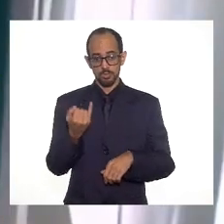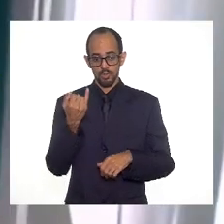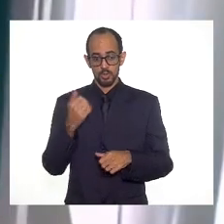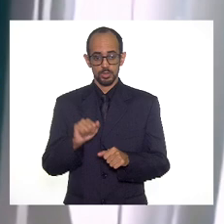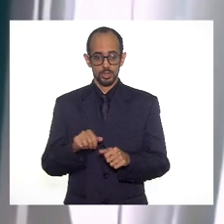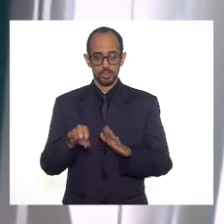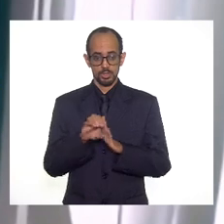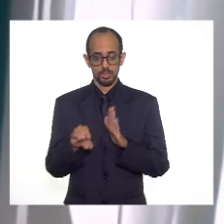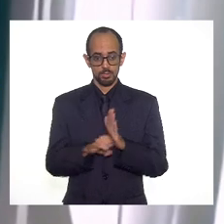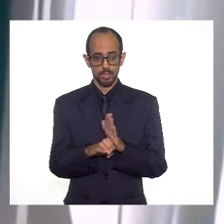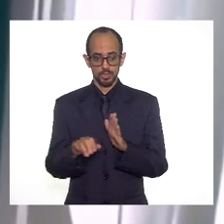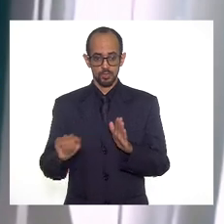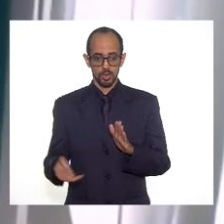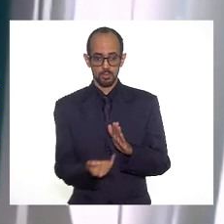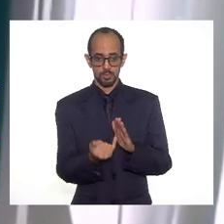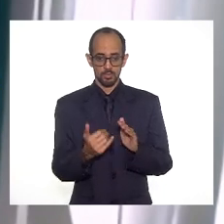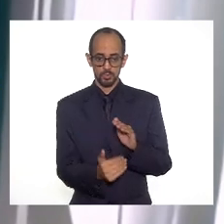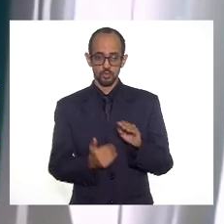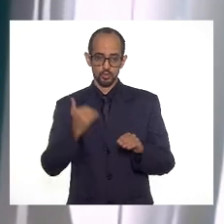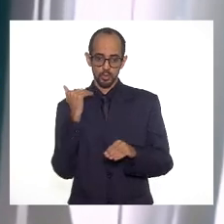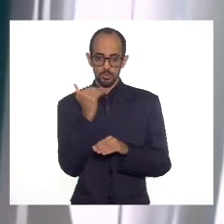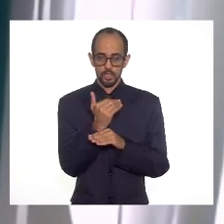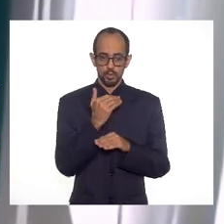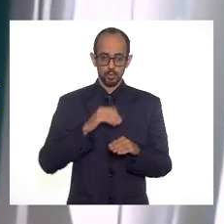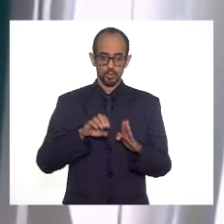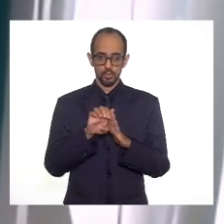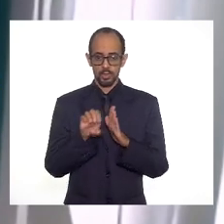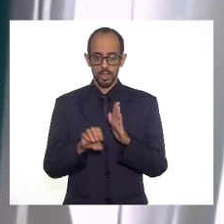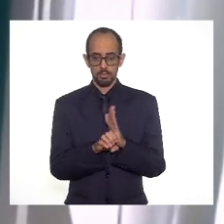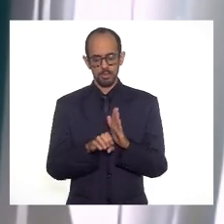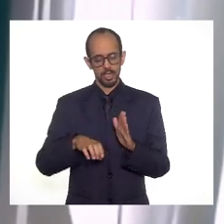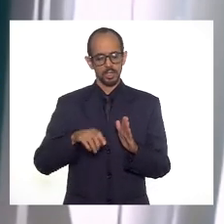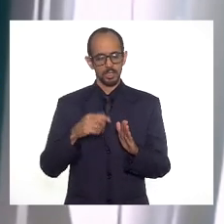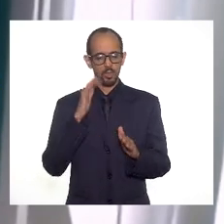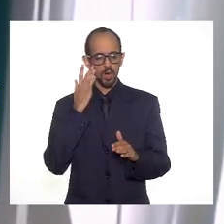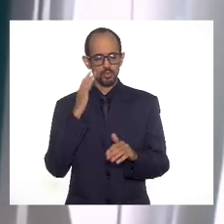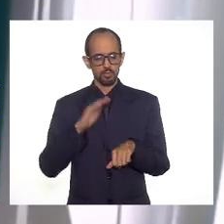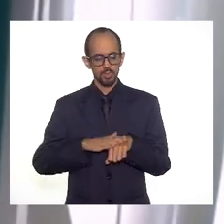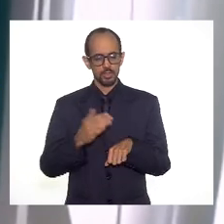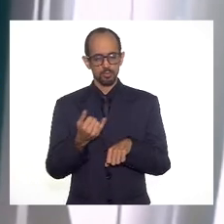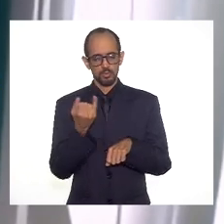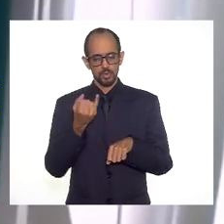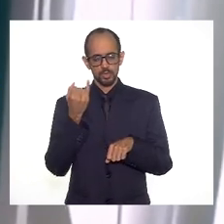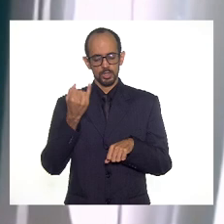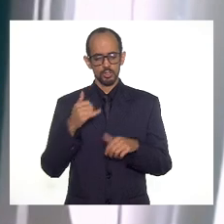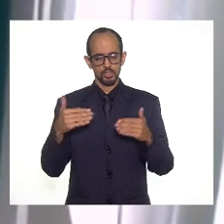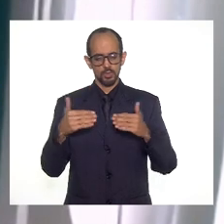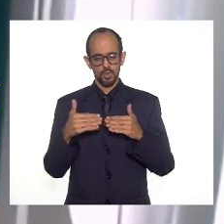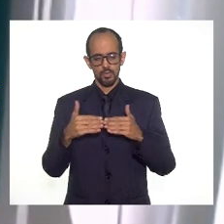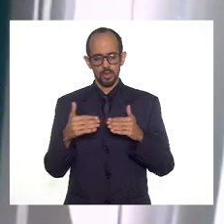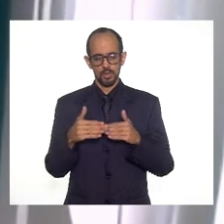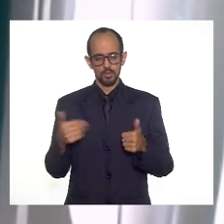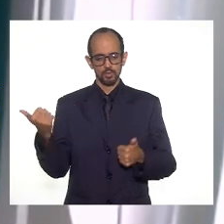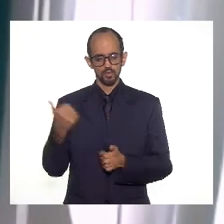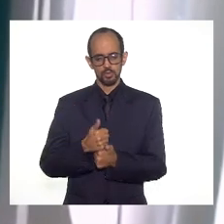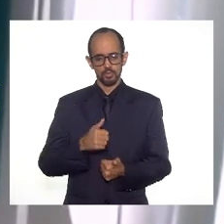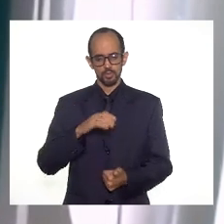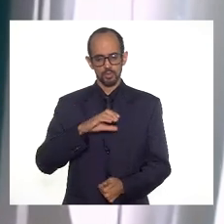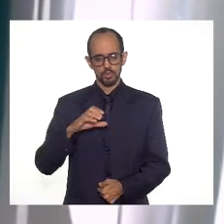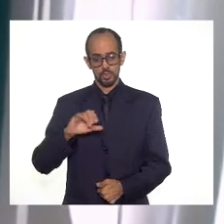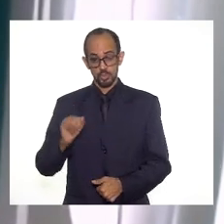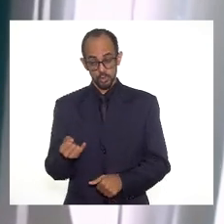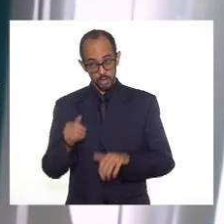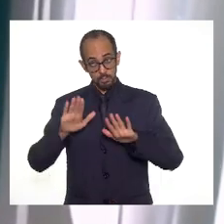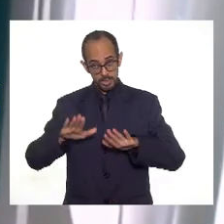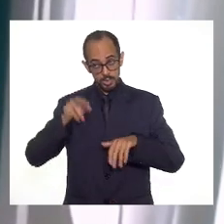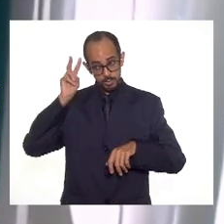foram aproveitadas, sobretudo uma emenda que eu achava central. O parecer é favorável nos termos do substitutivo da CCJ.